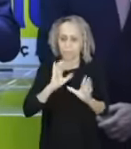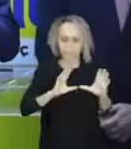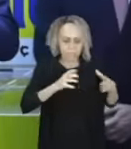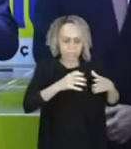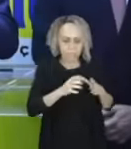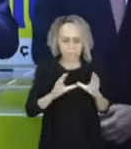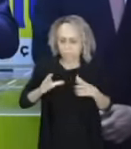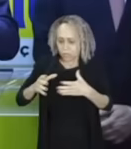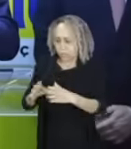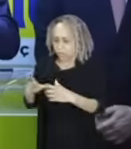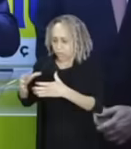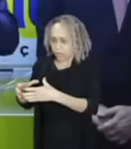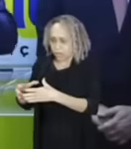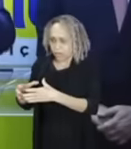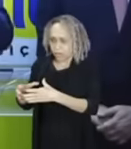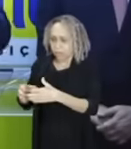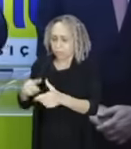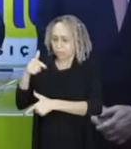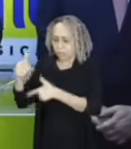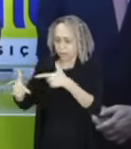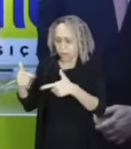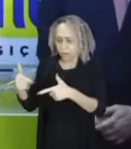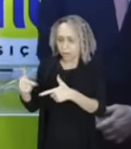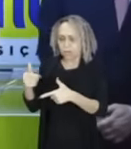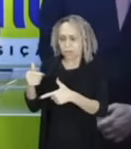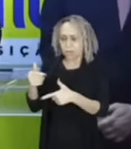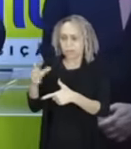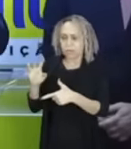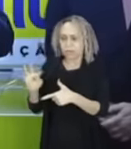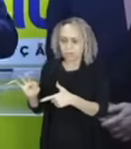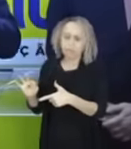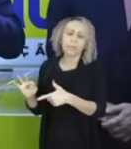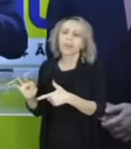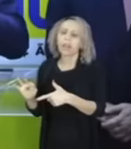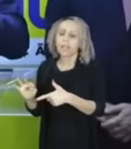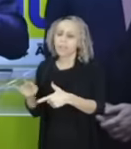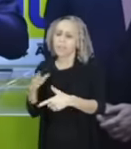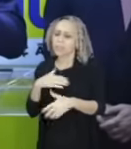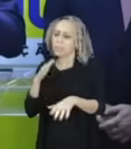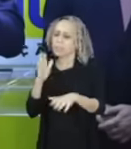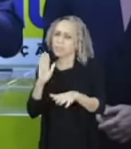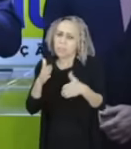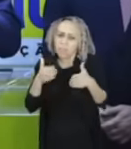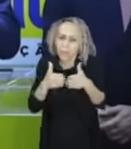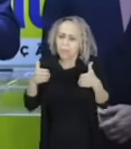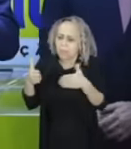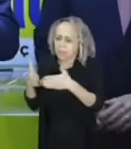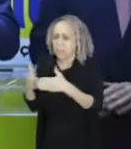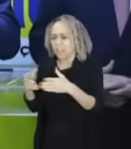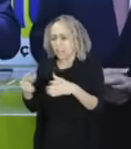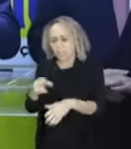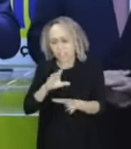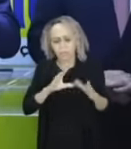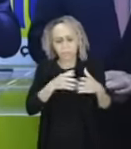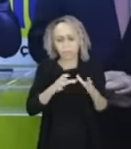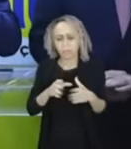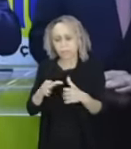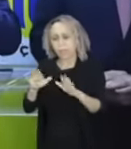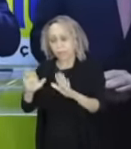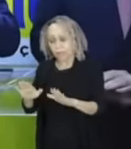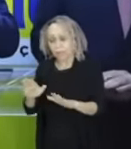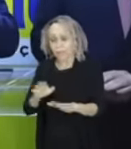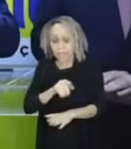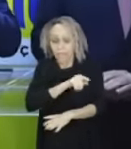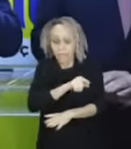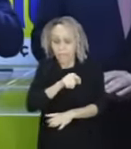essas pessoas eles podem convidar eles vão começar a trabalhar e podem convidar outras pessoas enfim eles